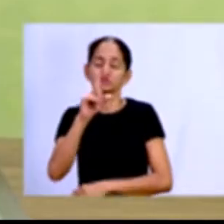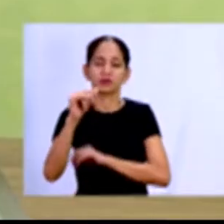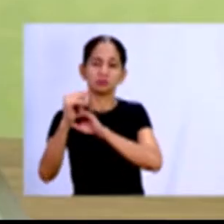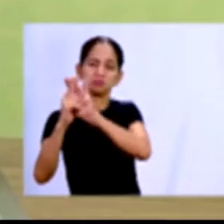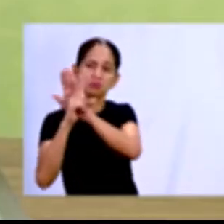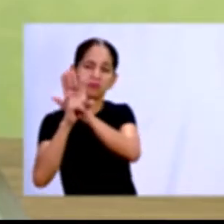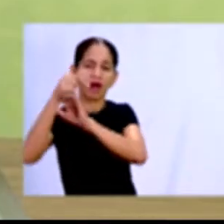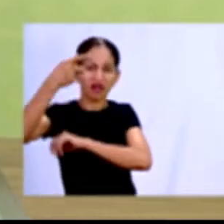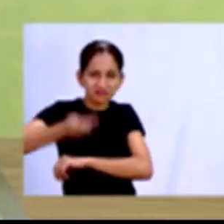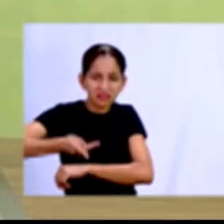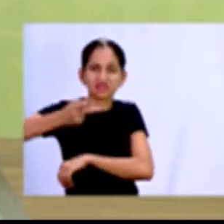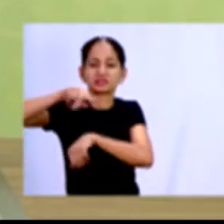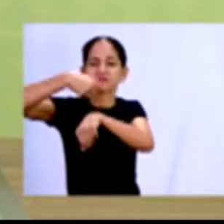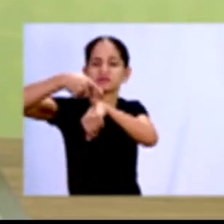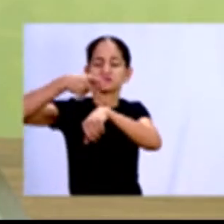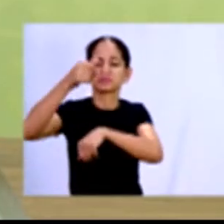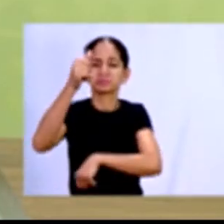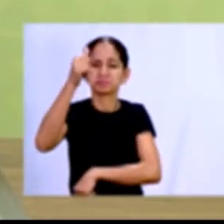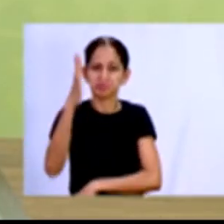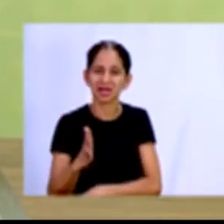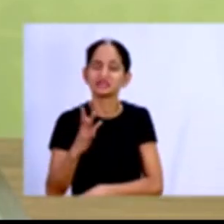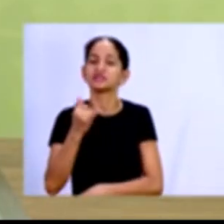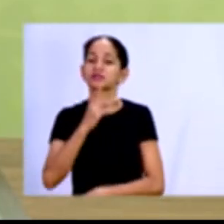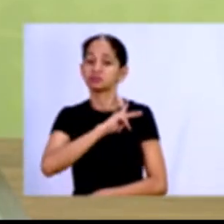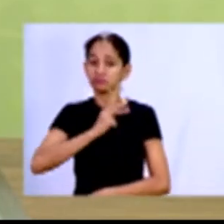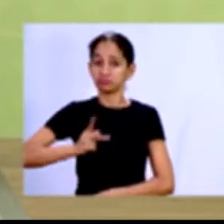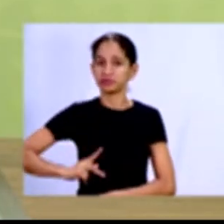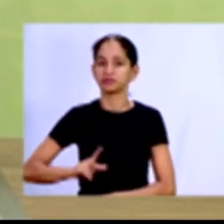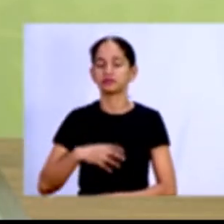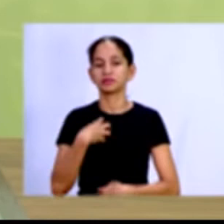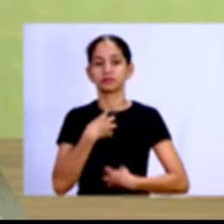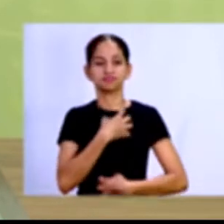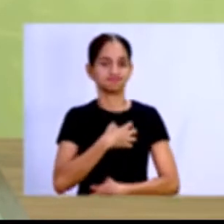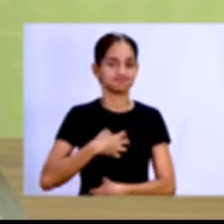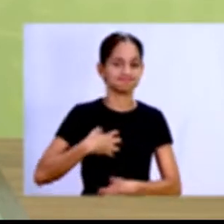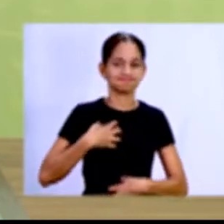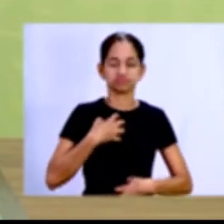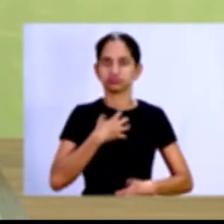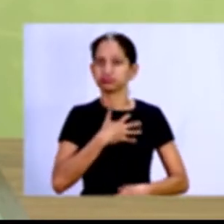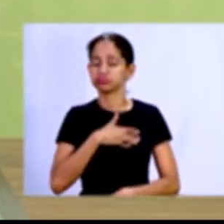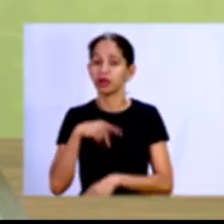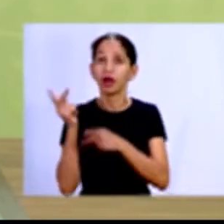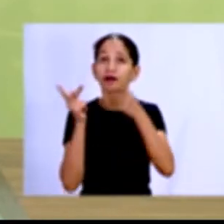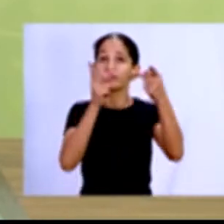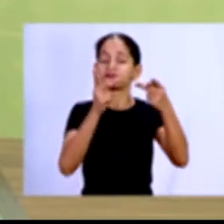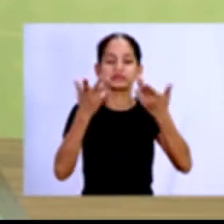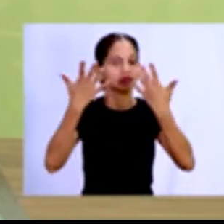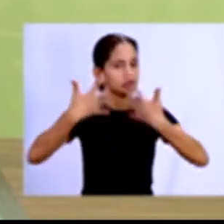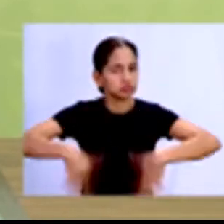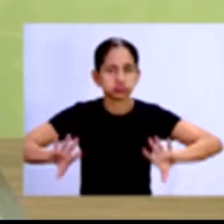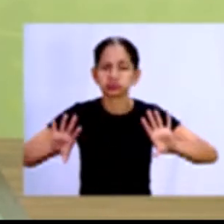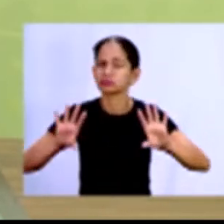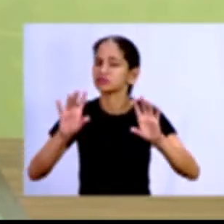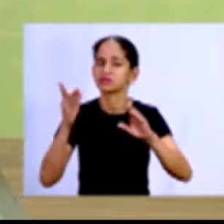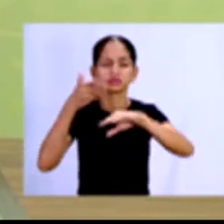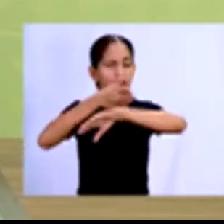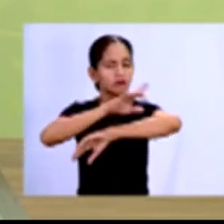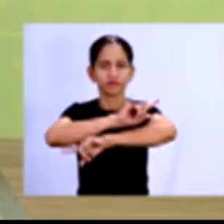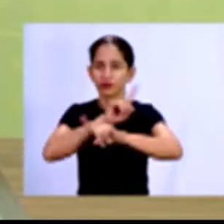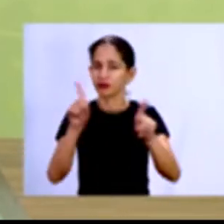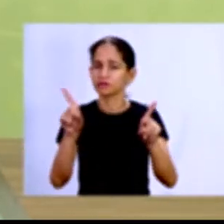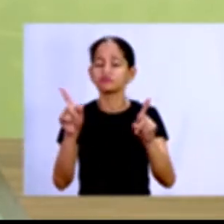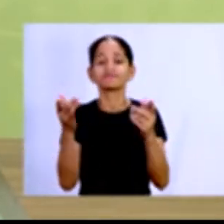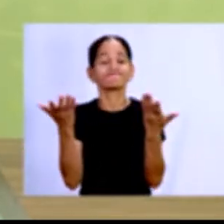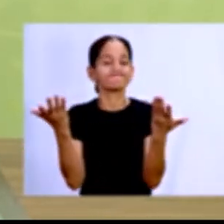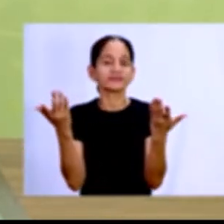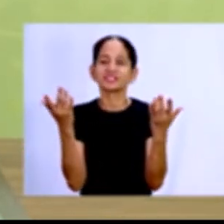feito. Eu lembro que na época até a presidente nem foi nos Estados Unidos, né? Que ela ia fazer uma visita, não foi e tal. Eu não sei